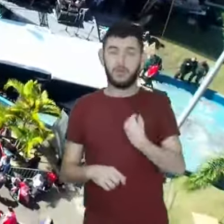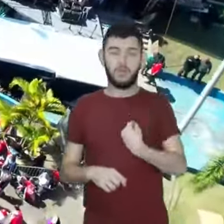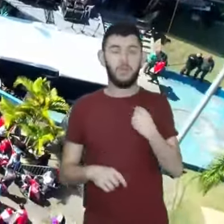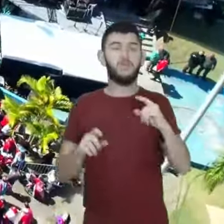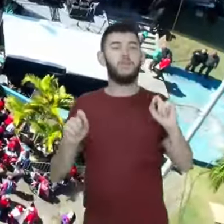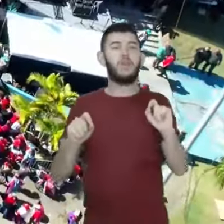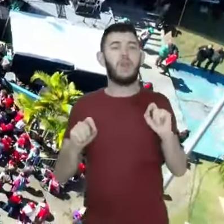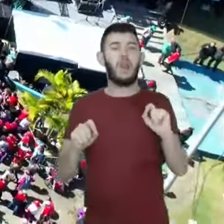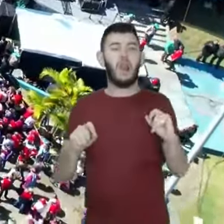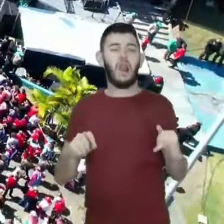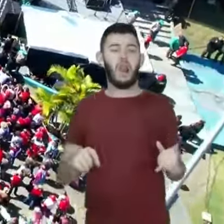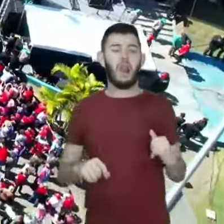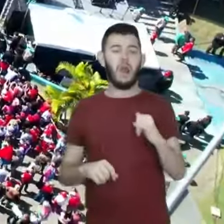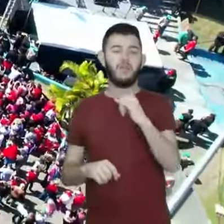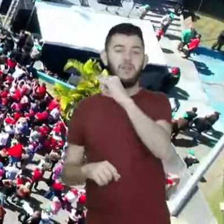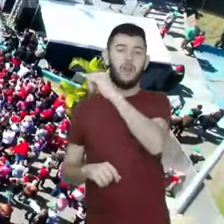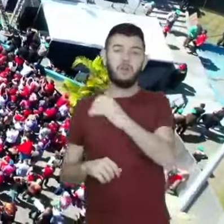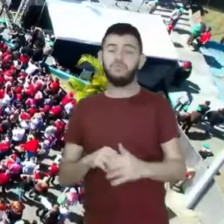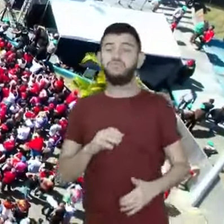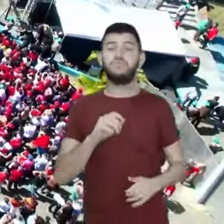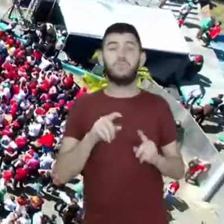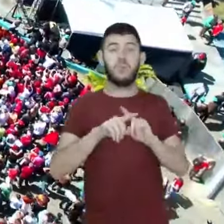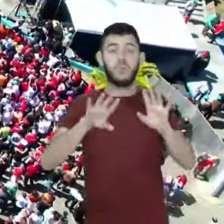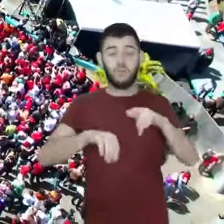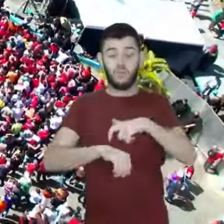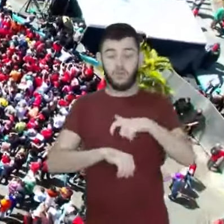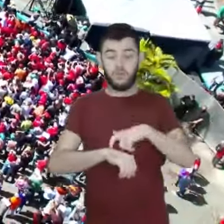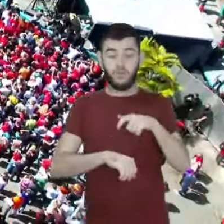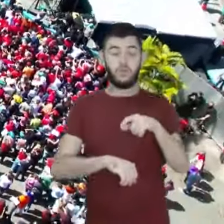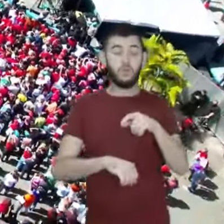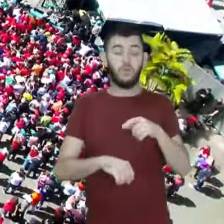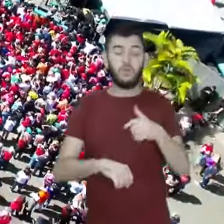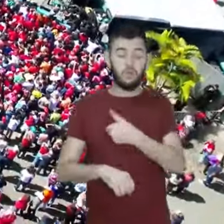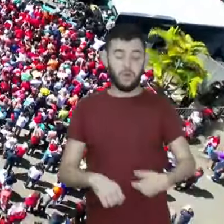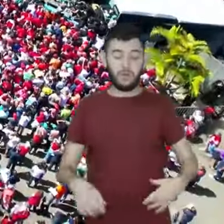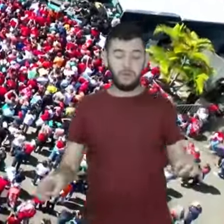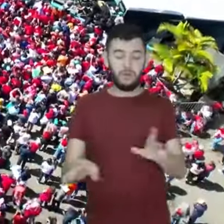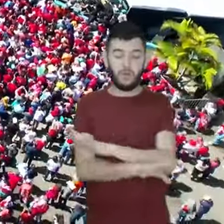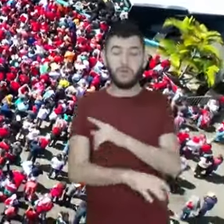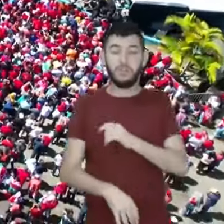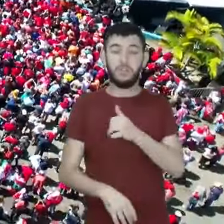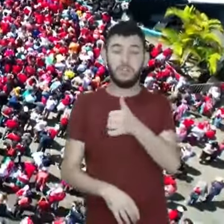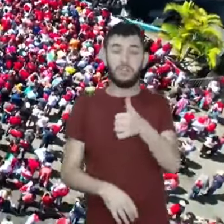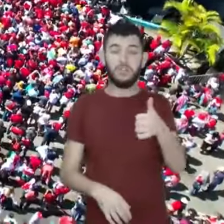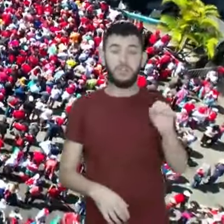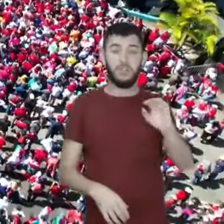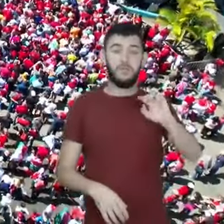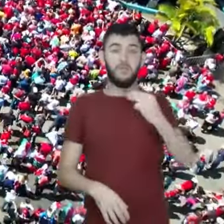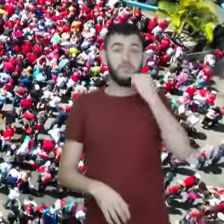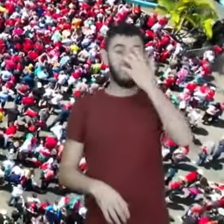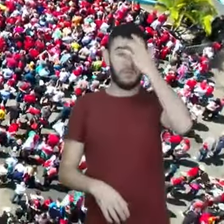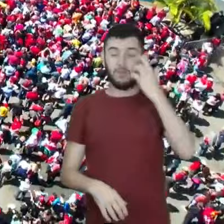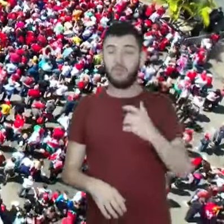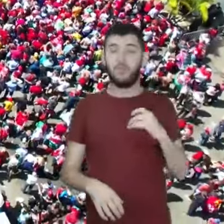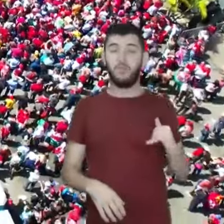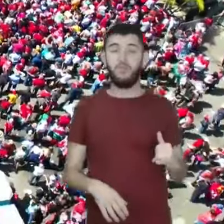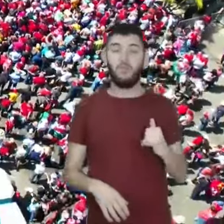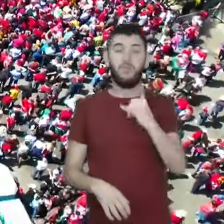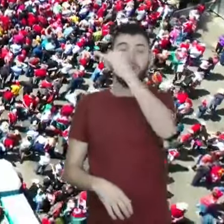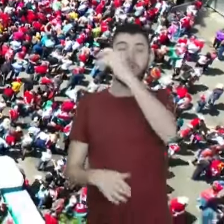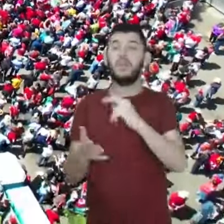governo, tinha 110 milhões de pessoas viajando de avião. Significa... Foi por isso que nós